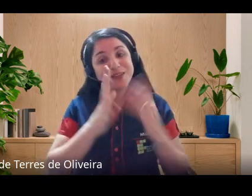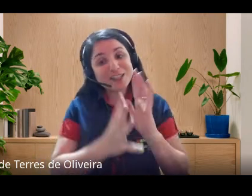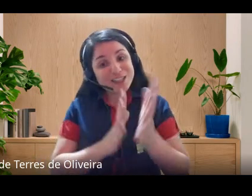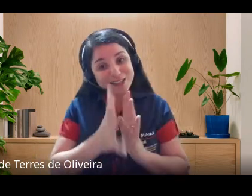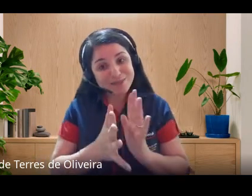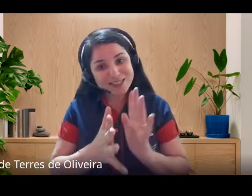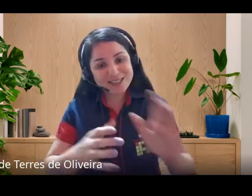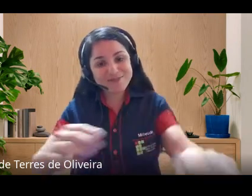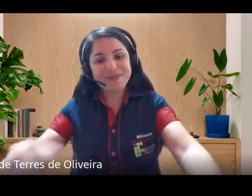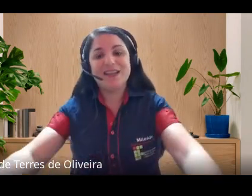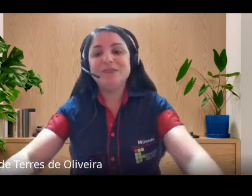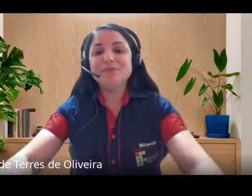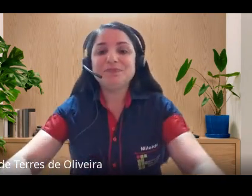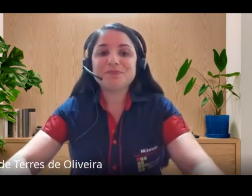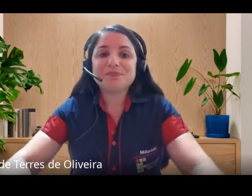gosto de Libras.